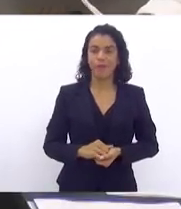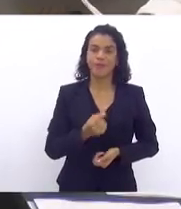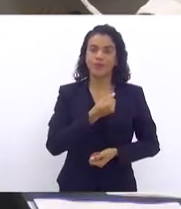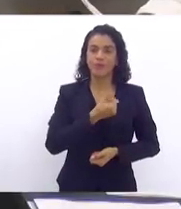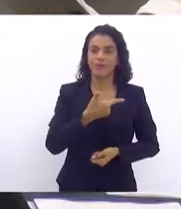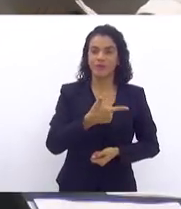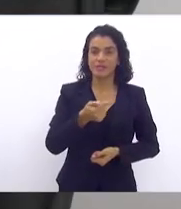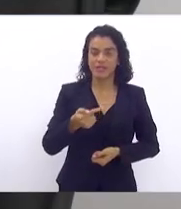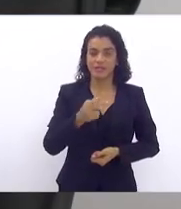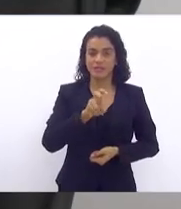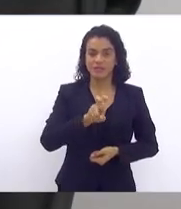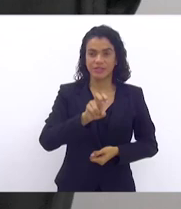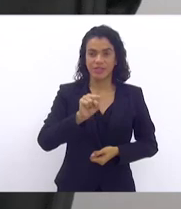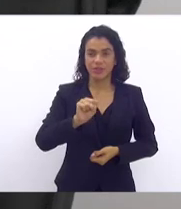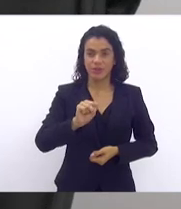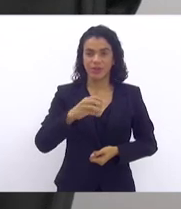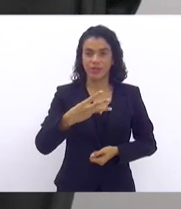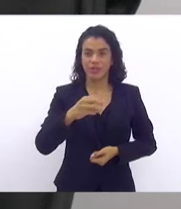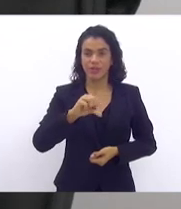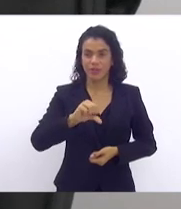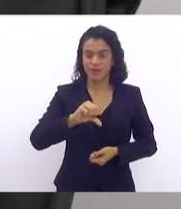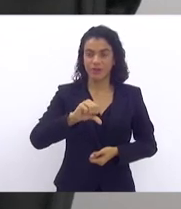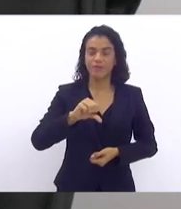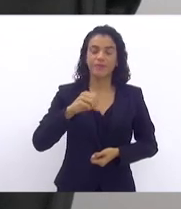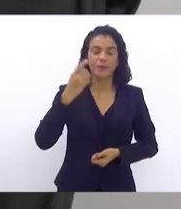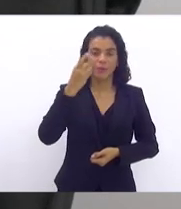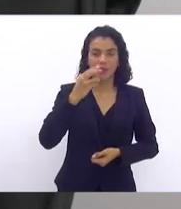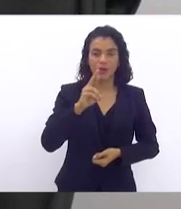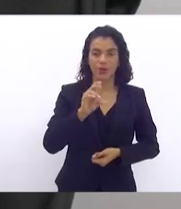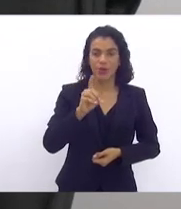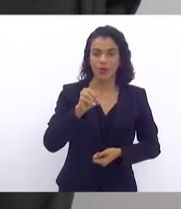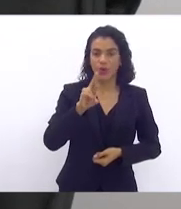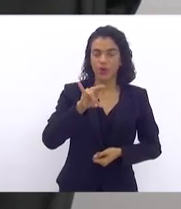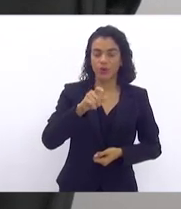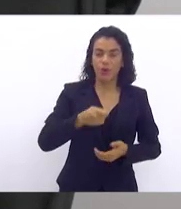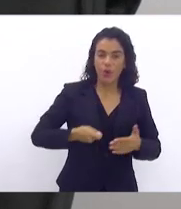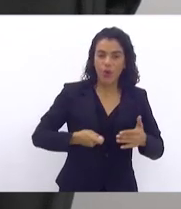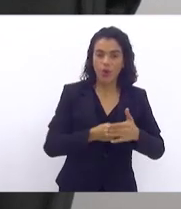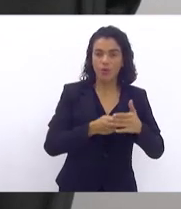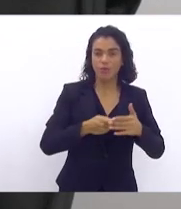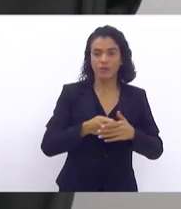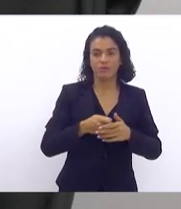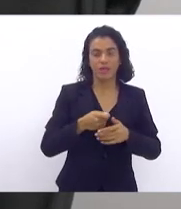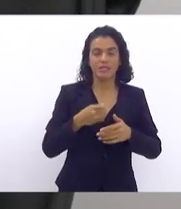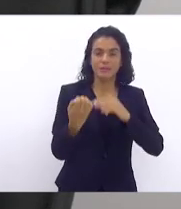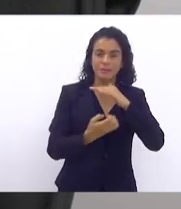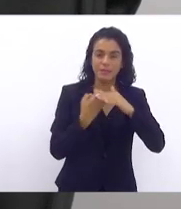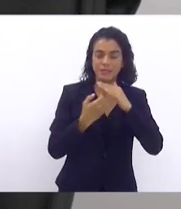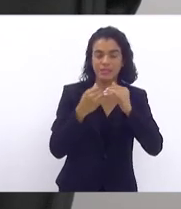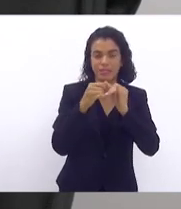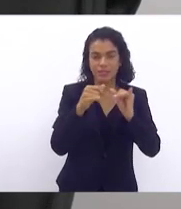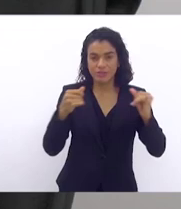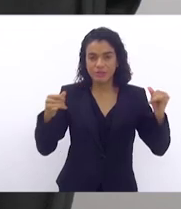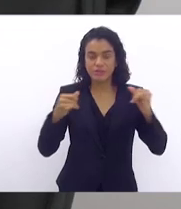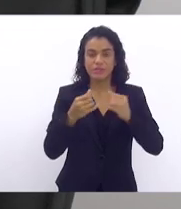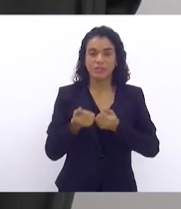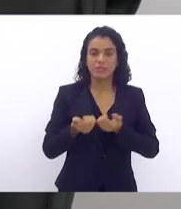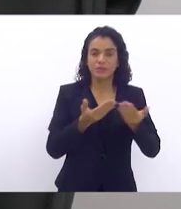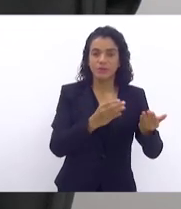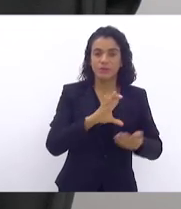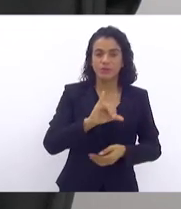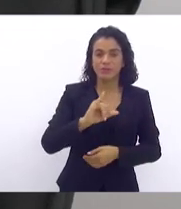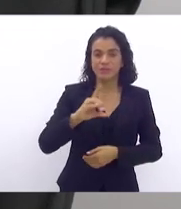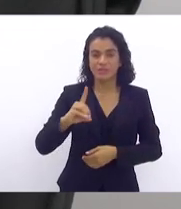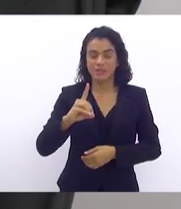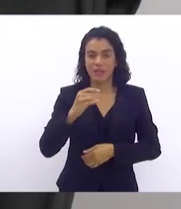da pauta, 5189 de 21, de autoria do deputado Rodrigo Amorim, que obriga as concessionárias de serviço público de energia elétrica a disponibilizar em seu sítio eletrônico todos